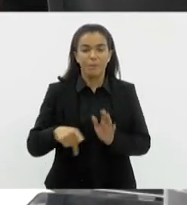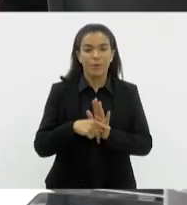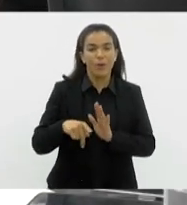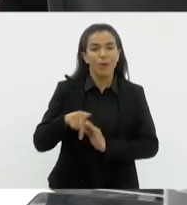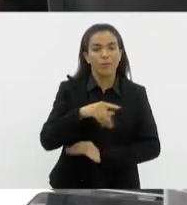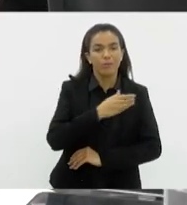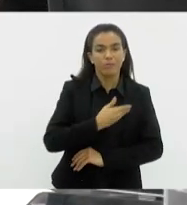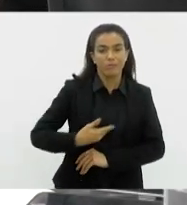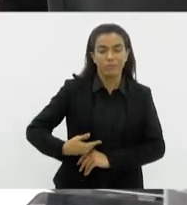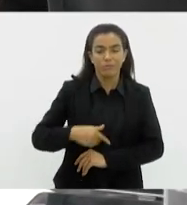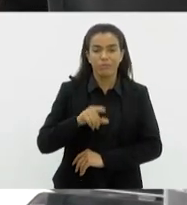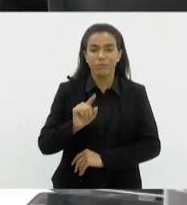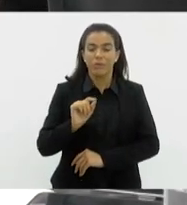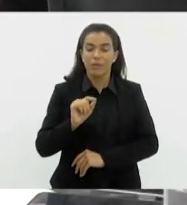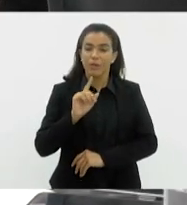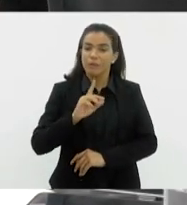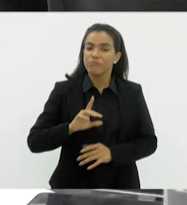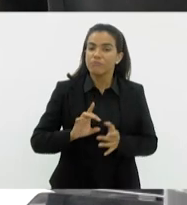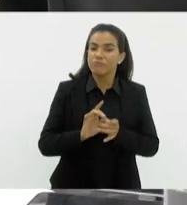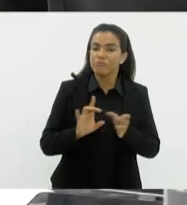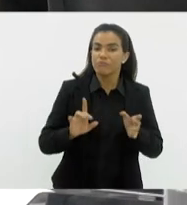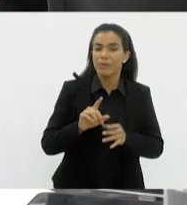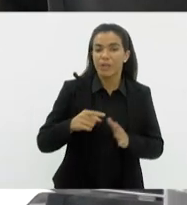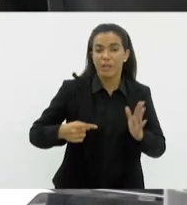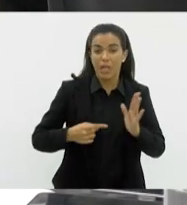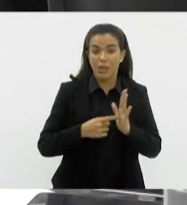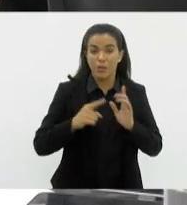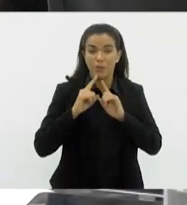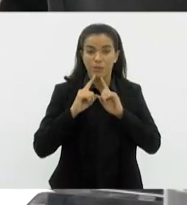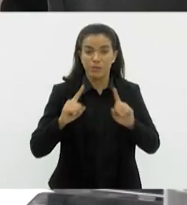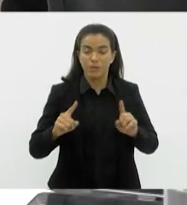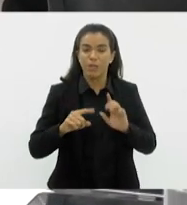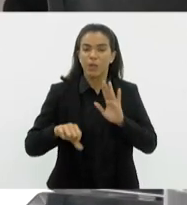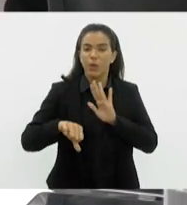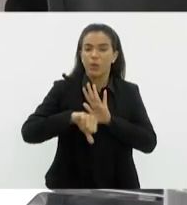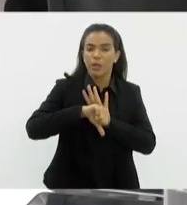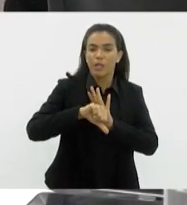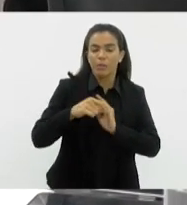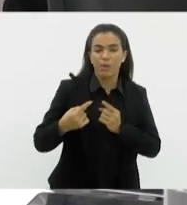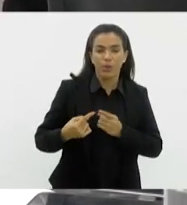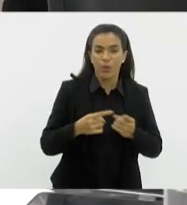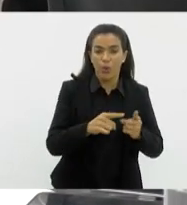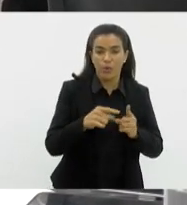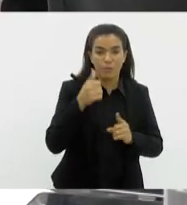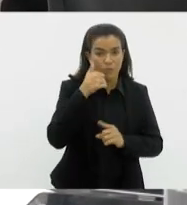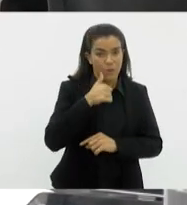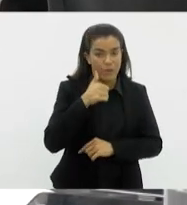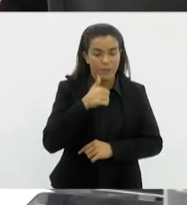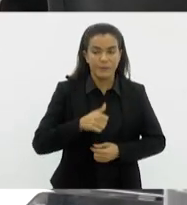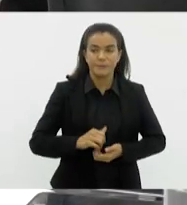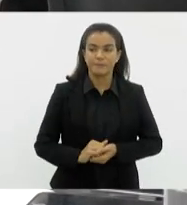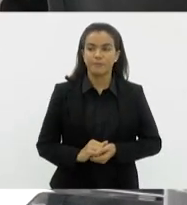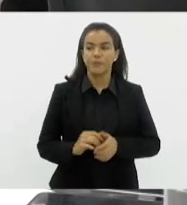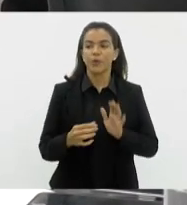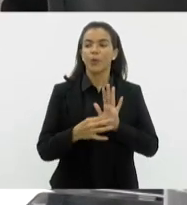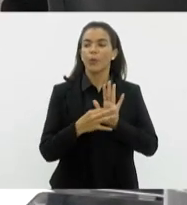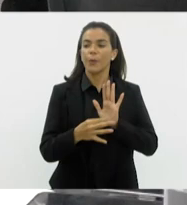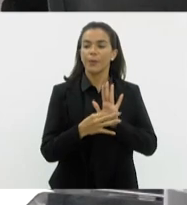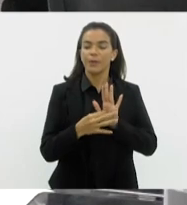um ícone destinado à realização de denúncias relacionadas aos crimes cometidos contra mulheres. O parecer é